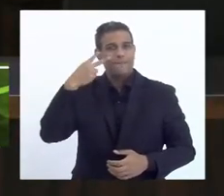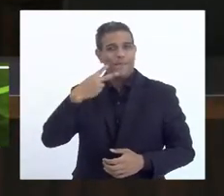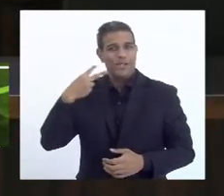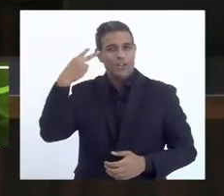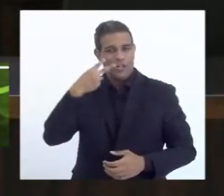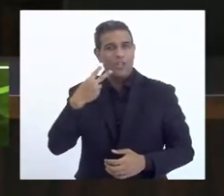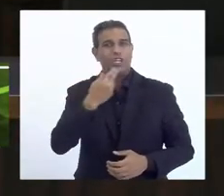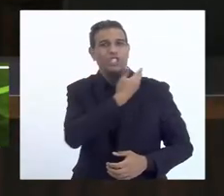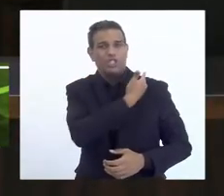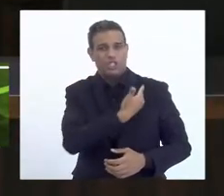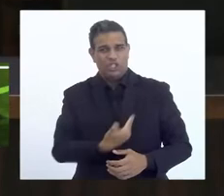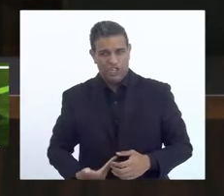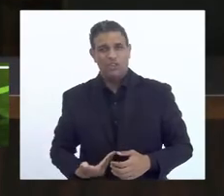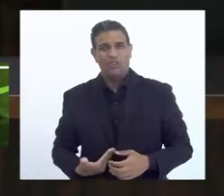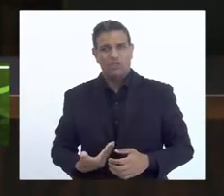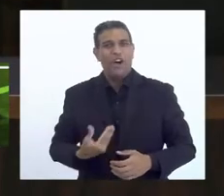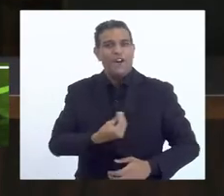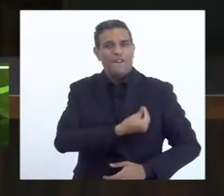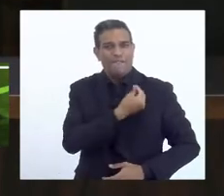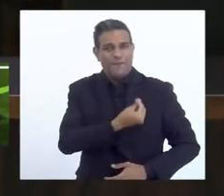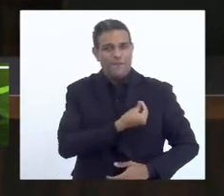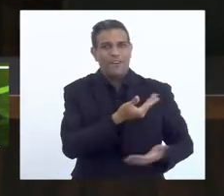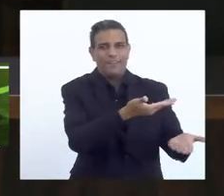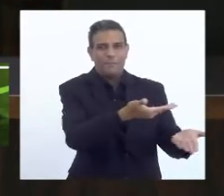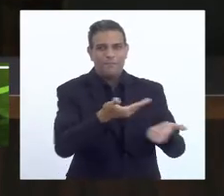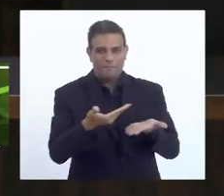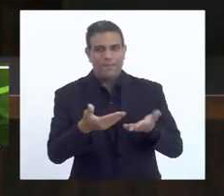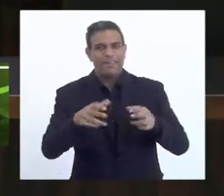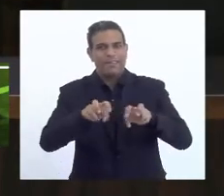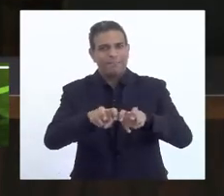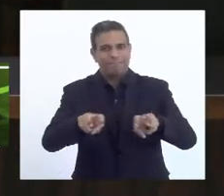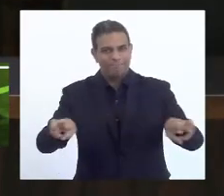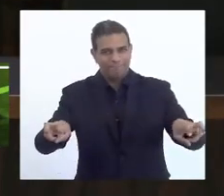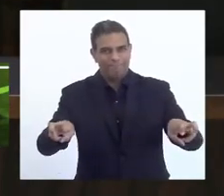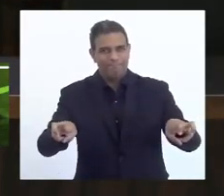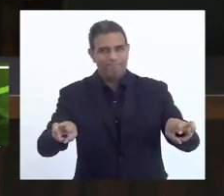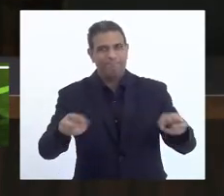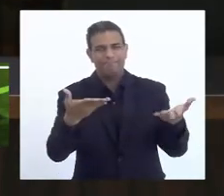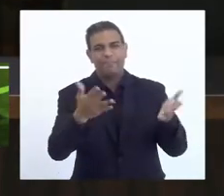está aqui conosco, e eu queria imediatamente chamá-la para a mesa.